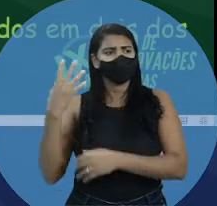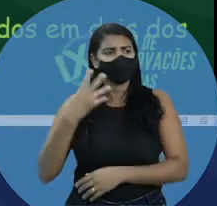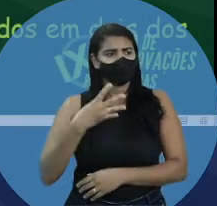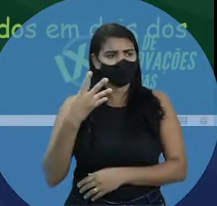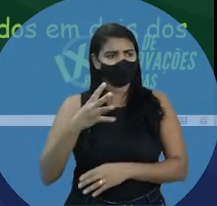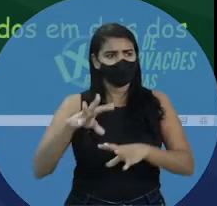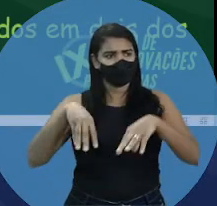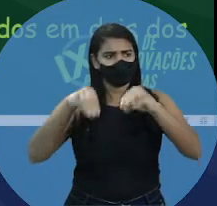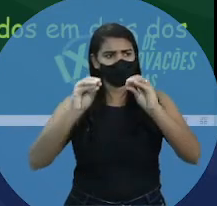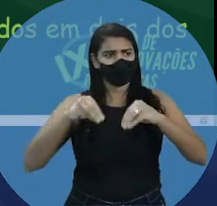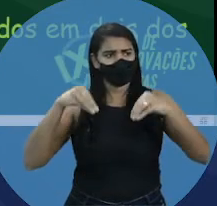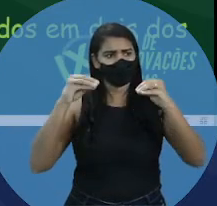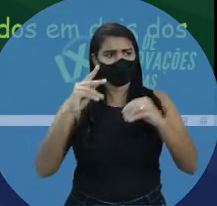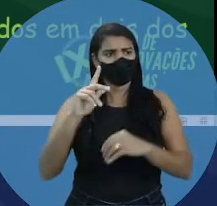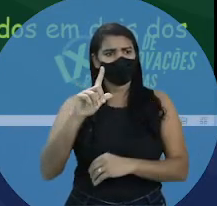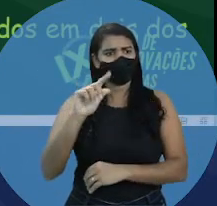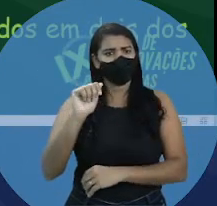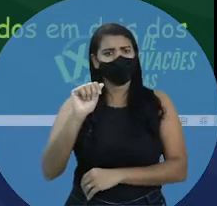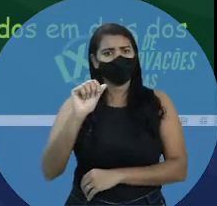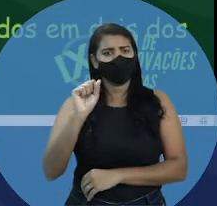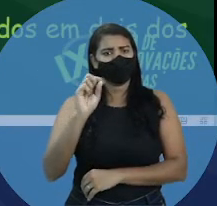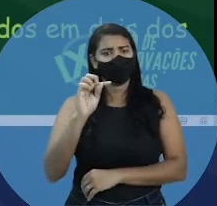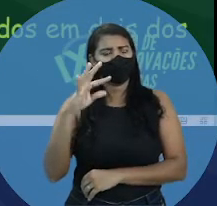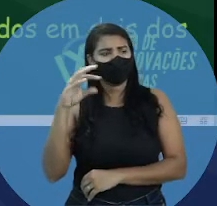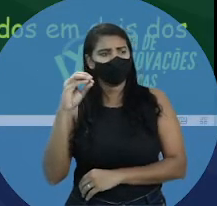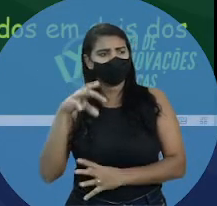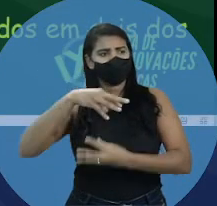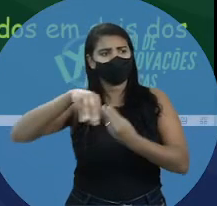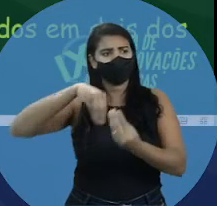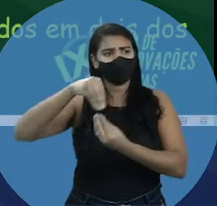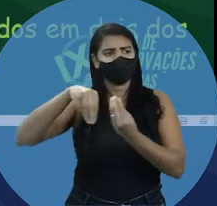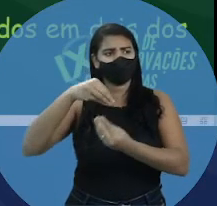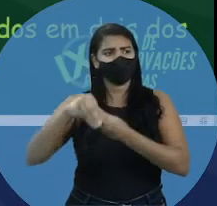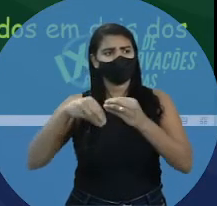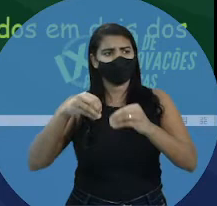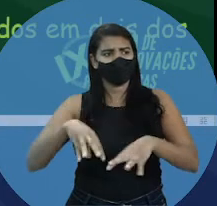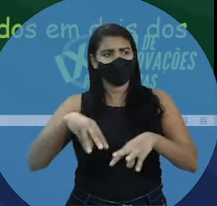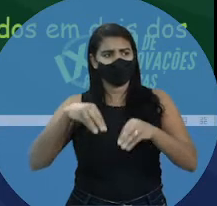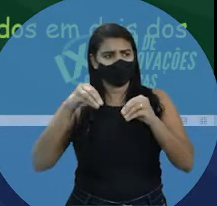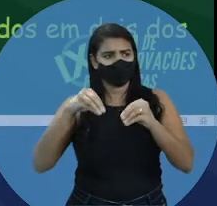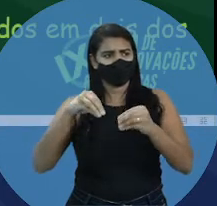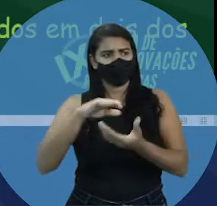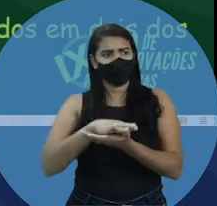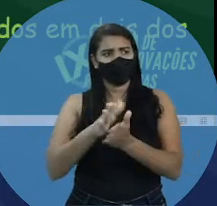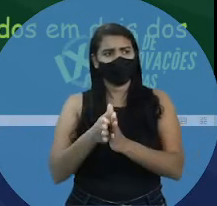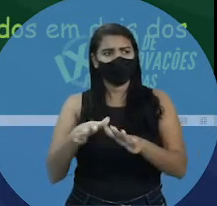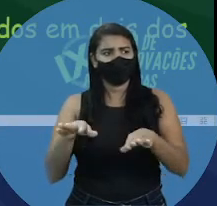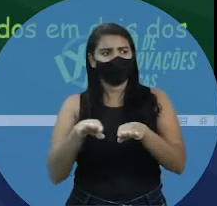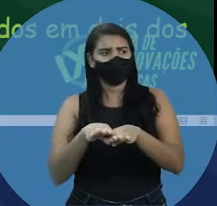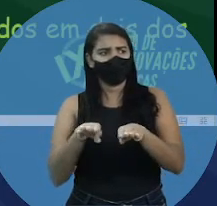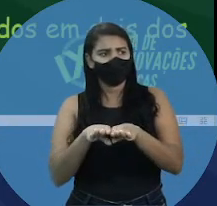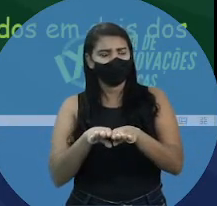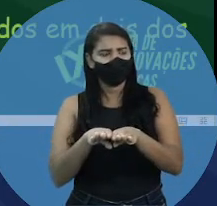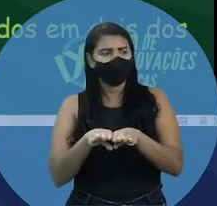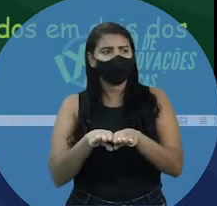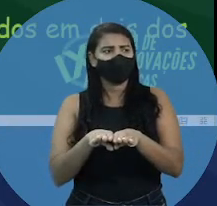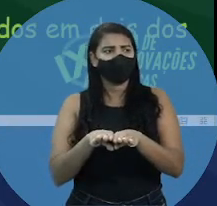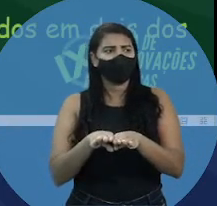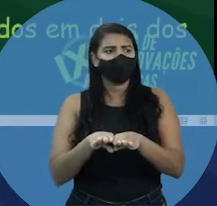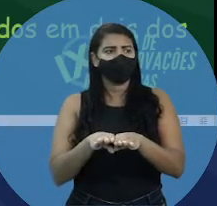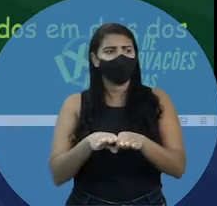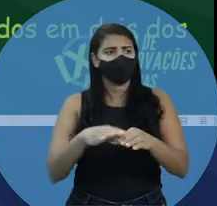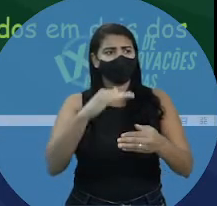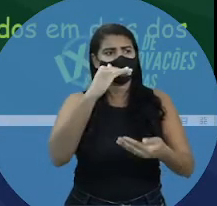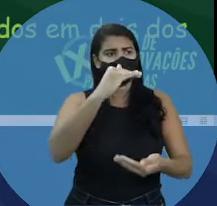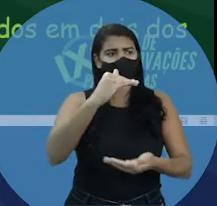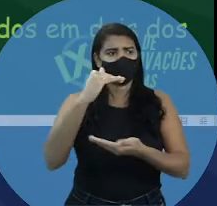plástico. Depois, misturamos uma areia adubada por igual, por completo, e colocado nesses 4